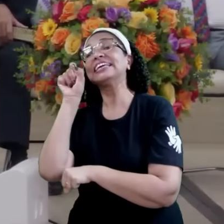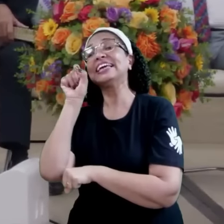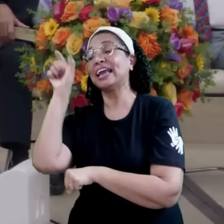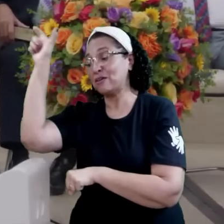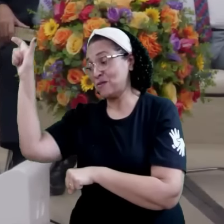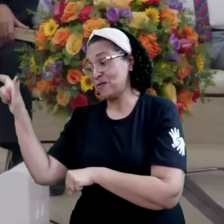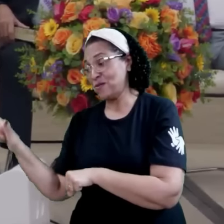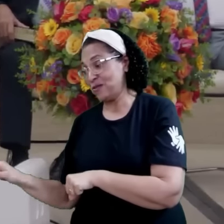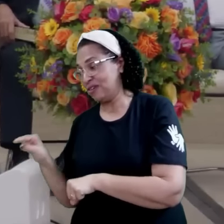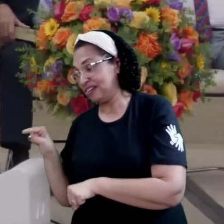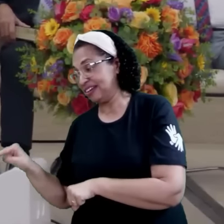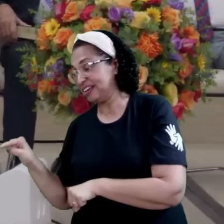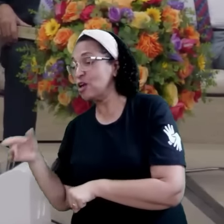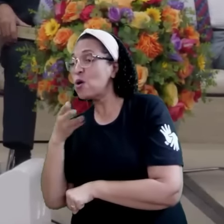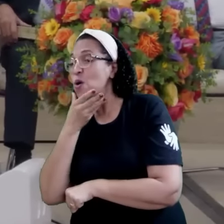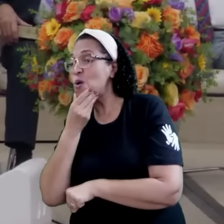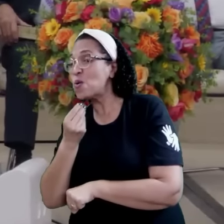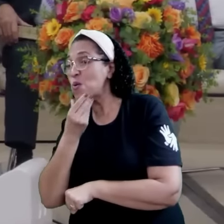hoje